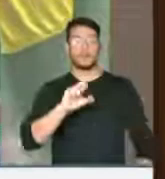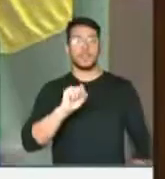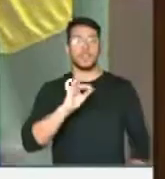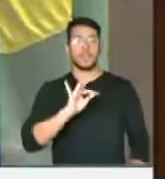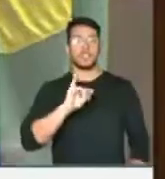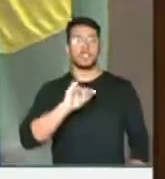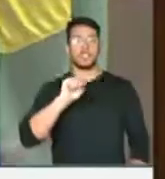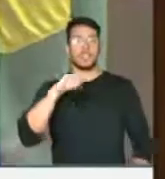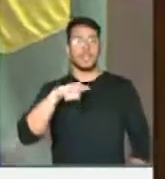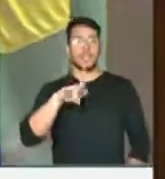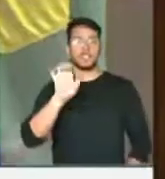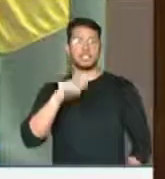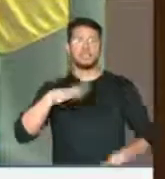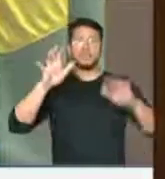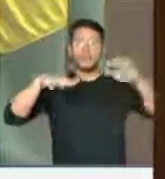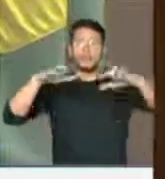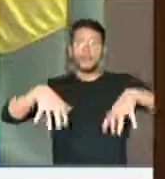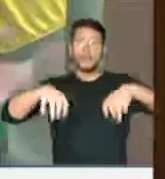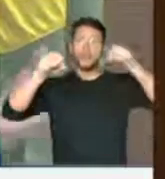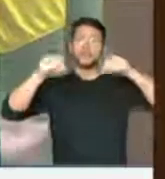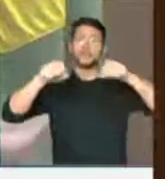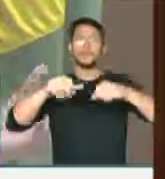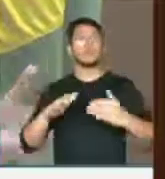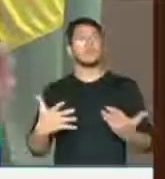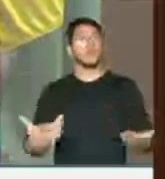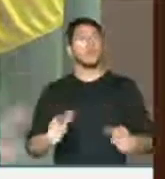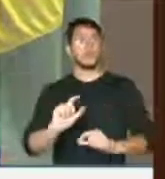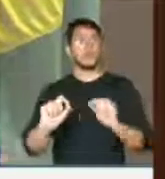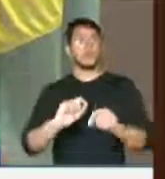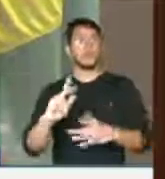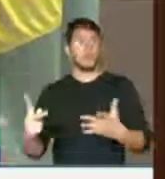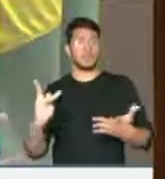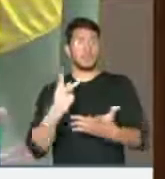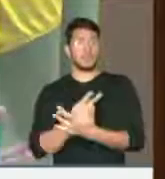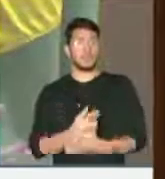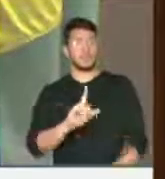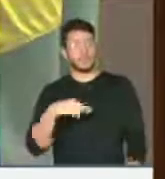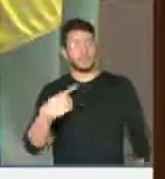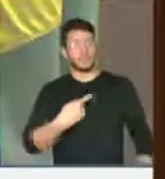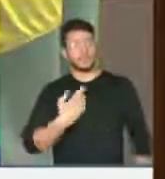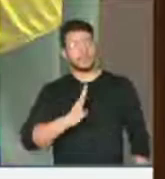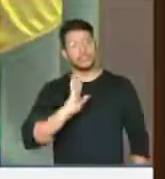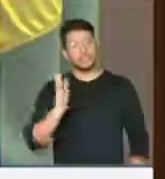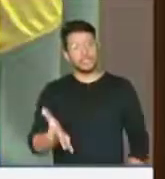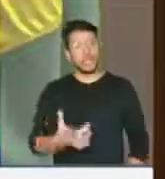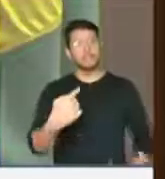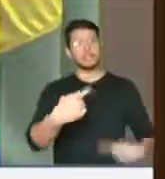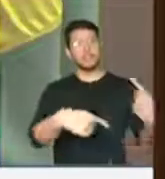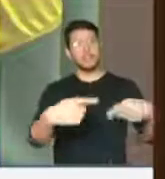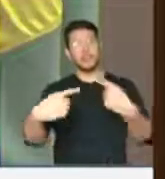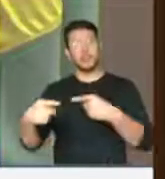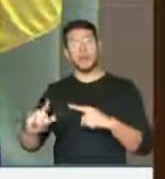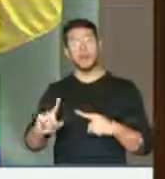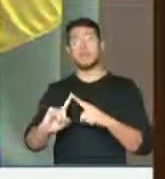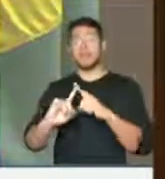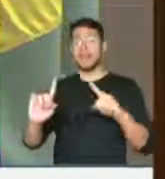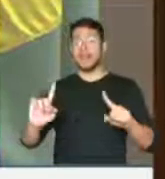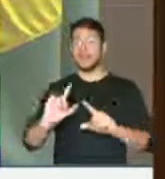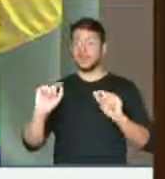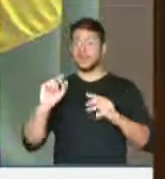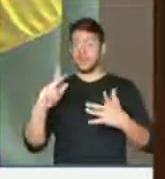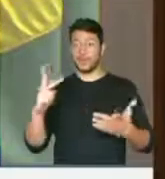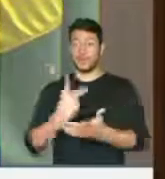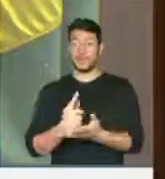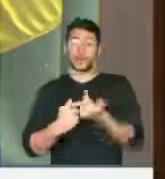seca, preocupações de toda a ordem. E ao mesmo tempo, quando assistíamos à tragédia do excesso de